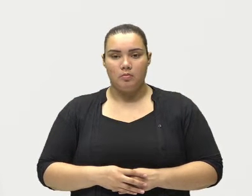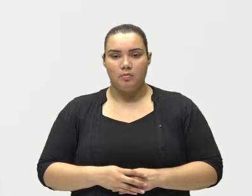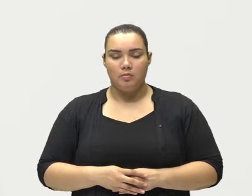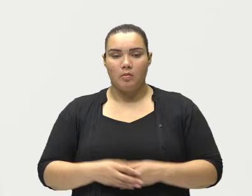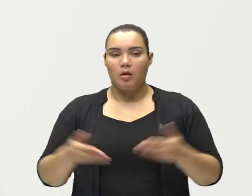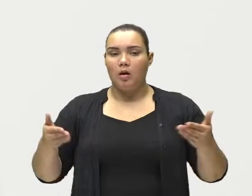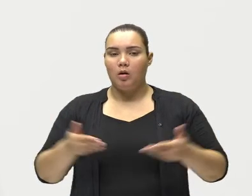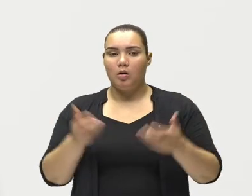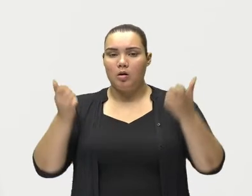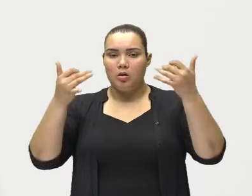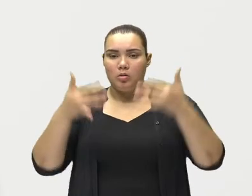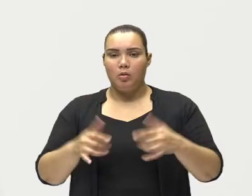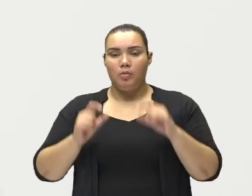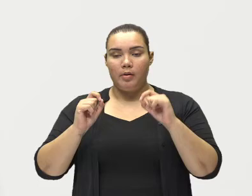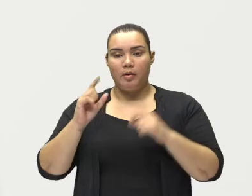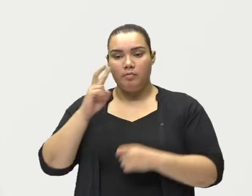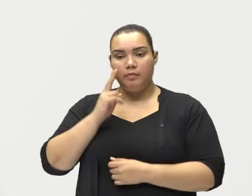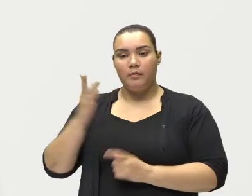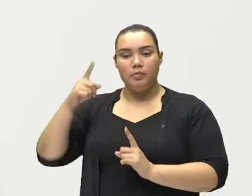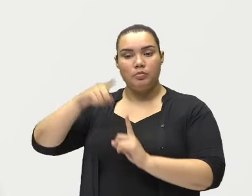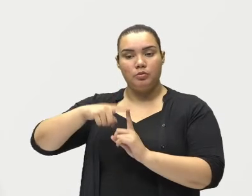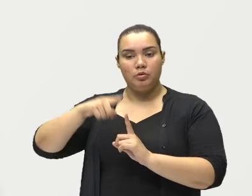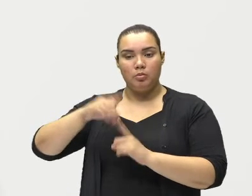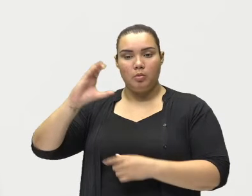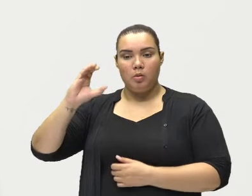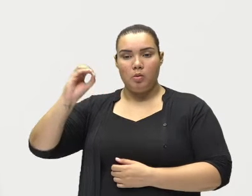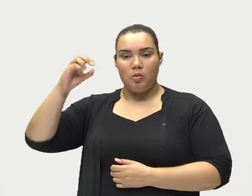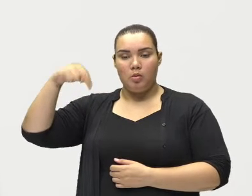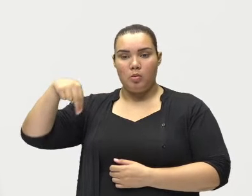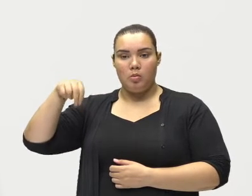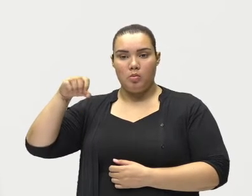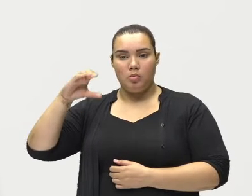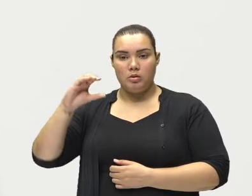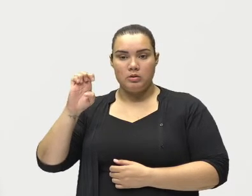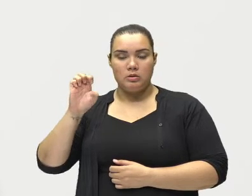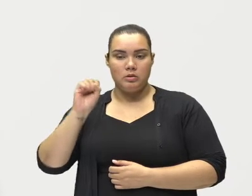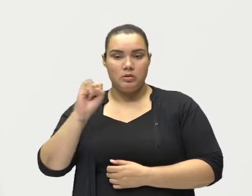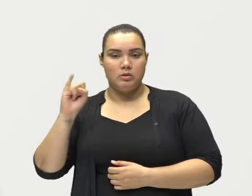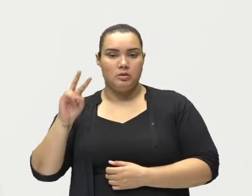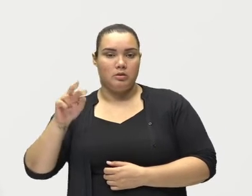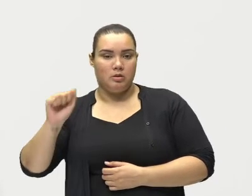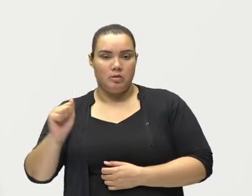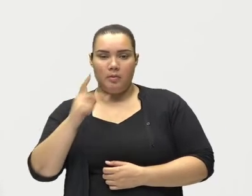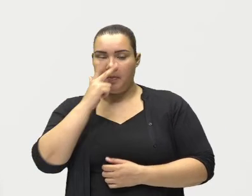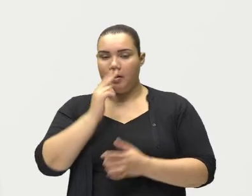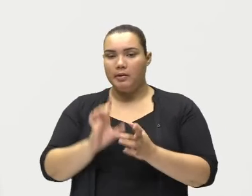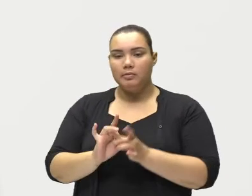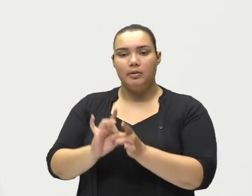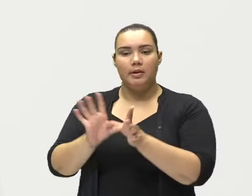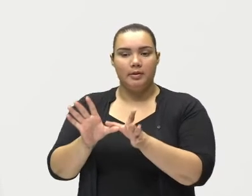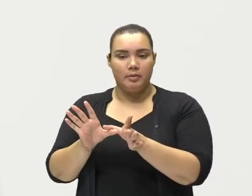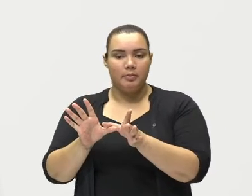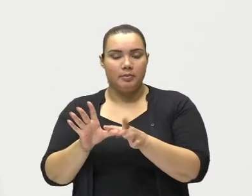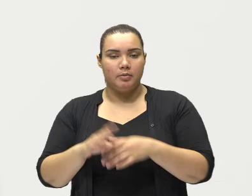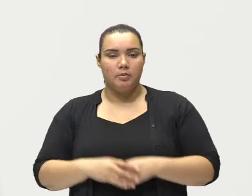Vamos falar sobre concessiva. Concessiva vai dar uma concessão, né? Oração subordinada